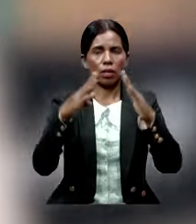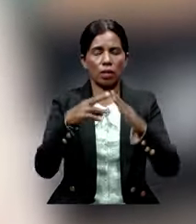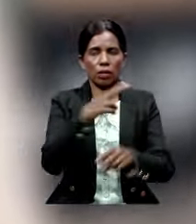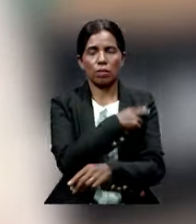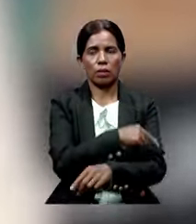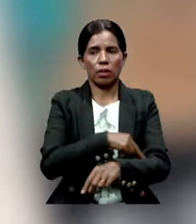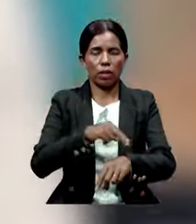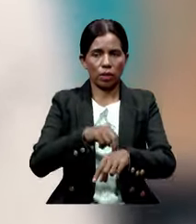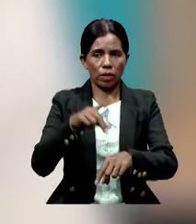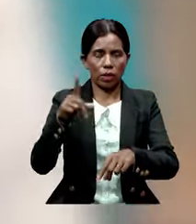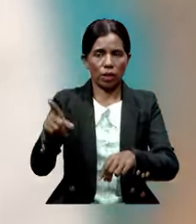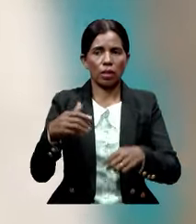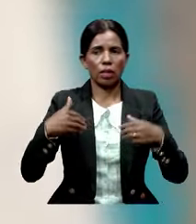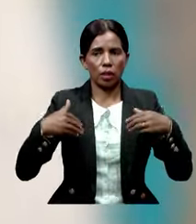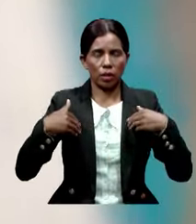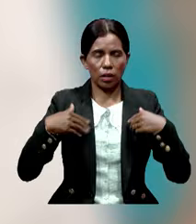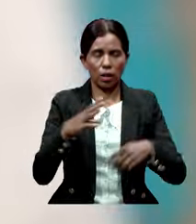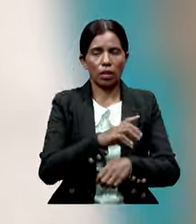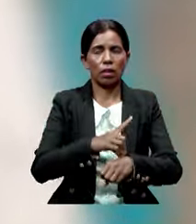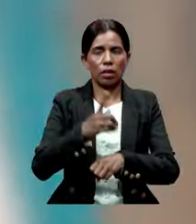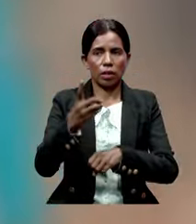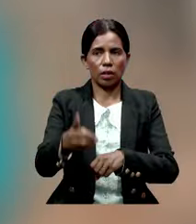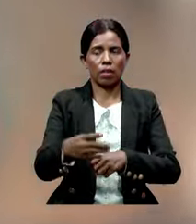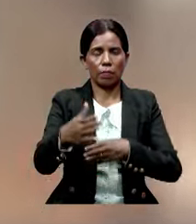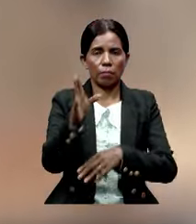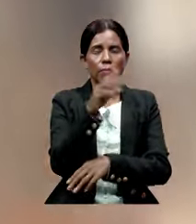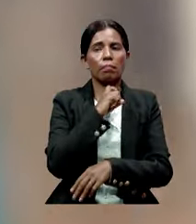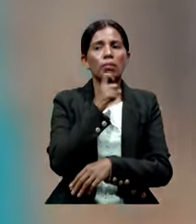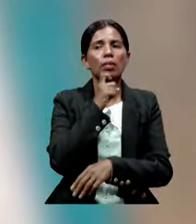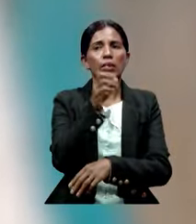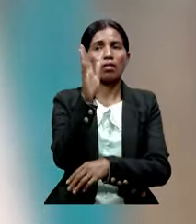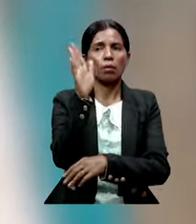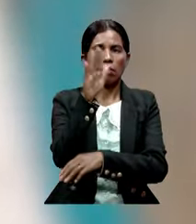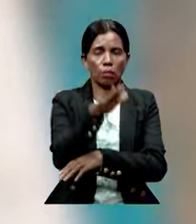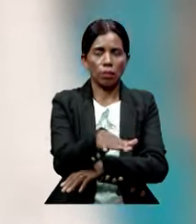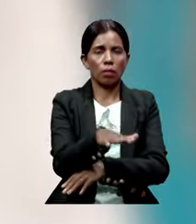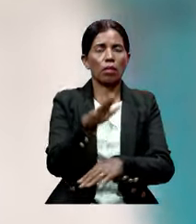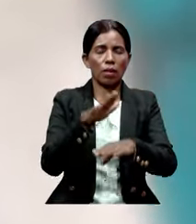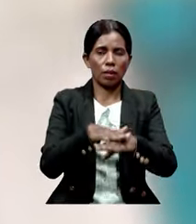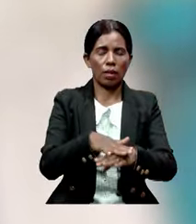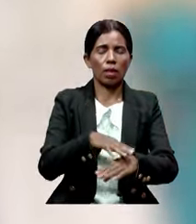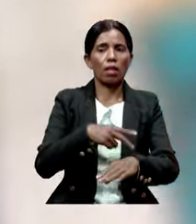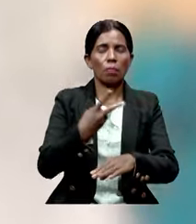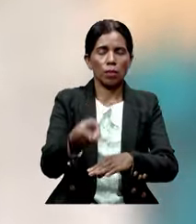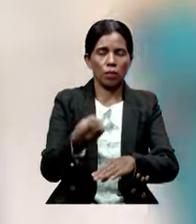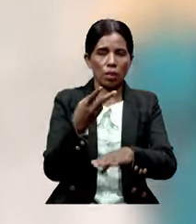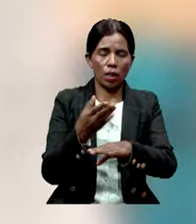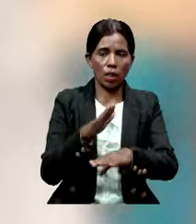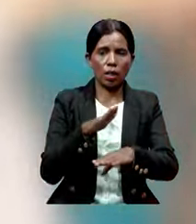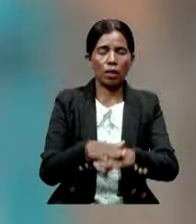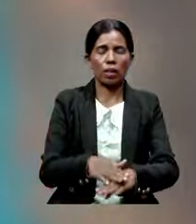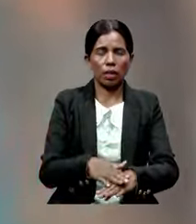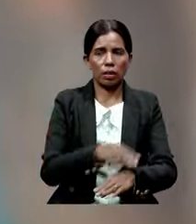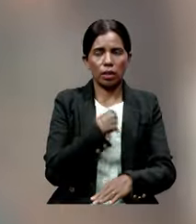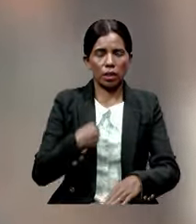Hospital Nacional acontece acidente ida e NB BC Rimbot monuhanian trabalhador cinesa ida mate fatin. Dadong